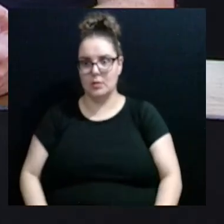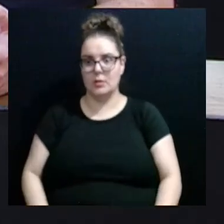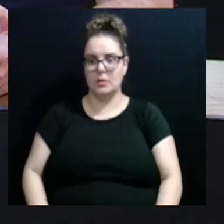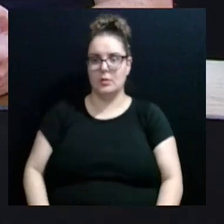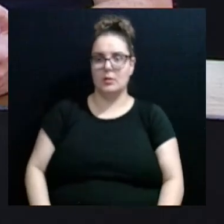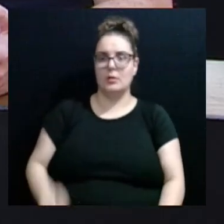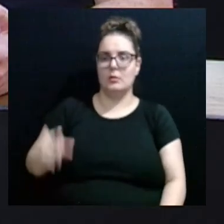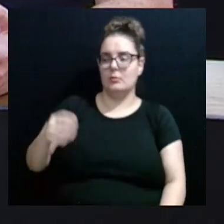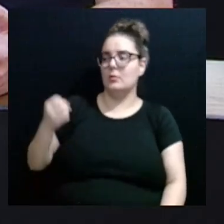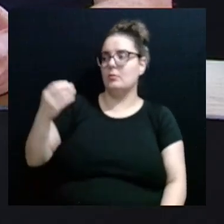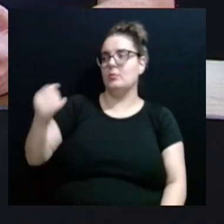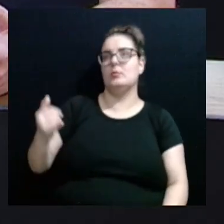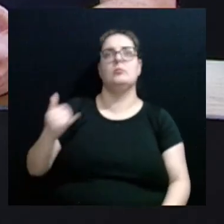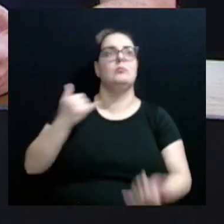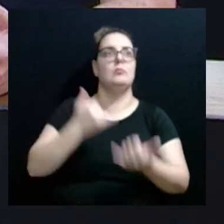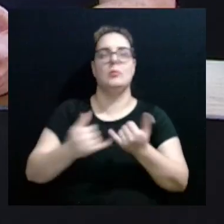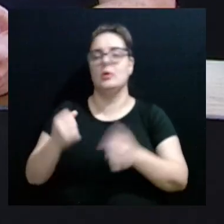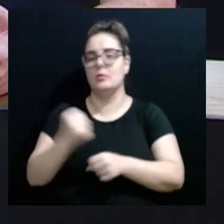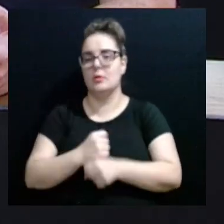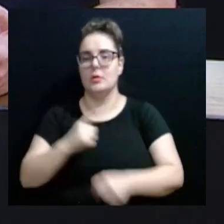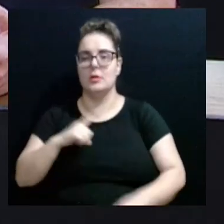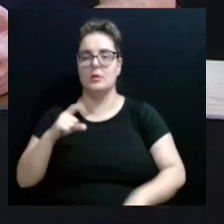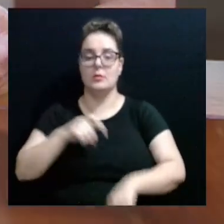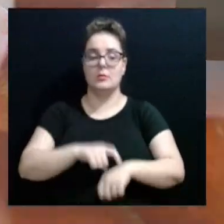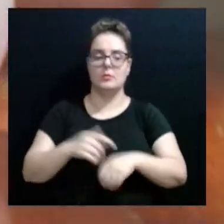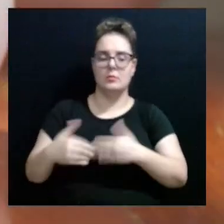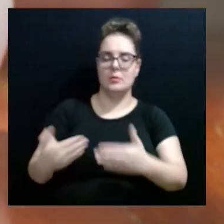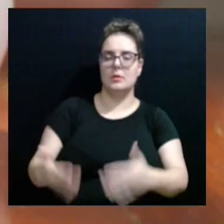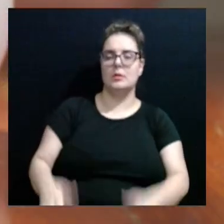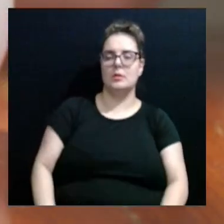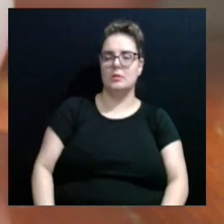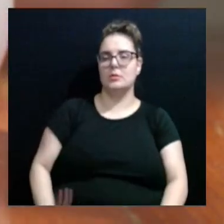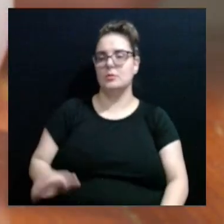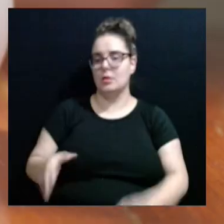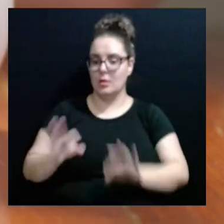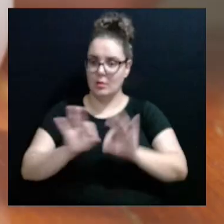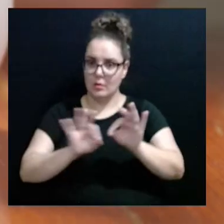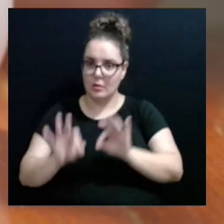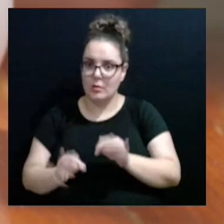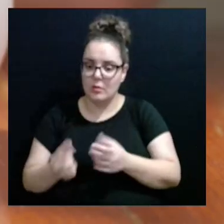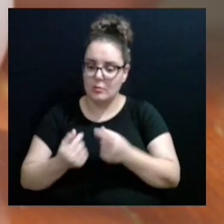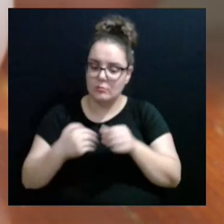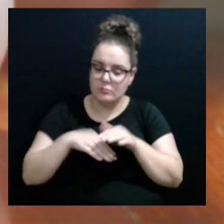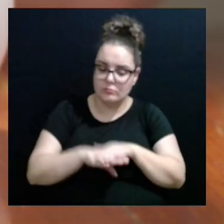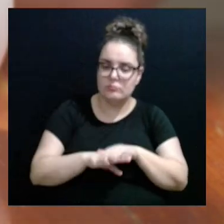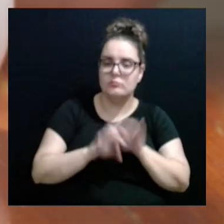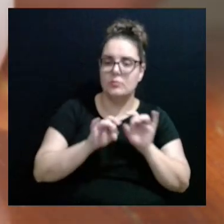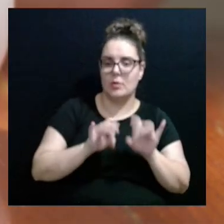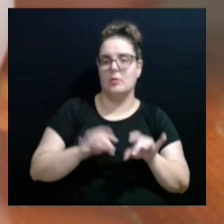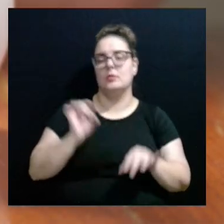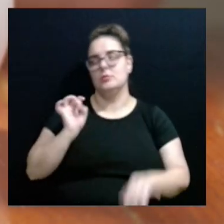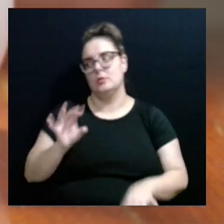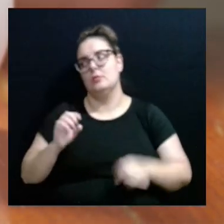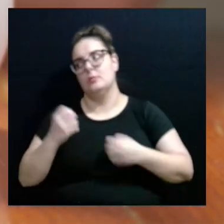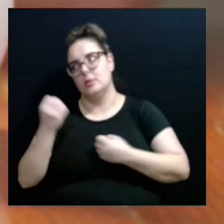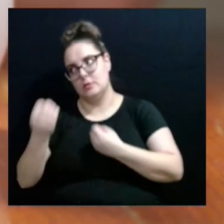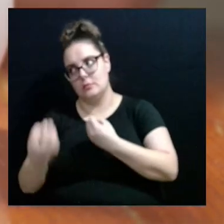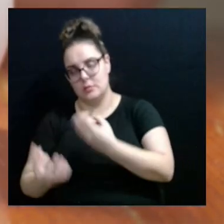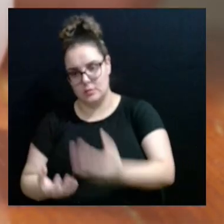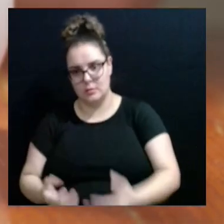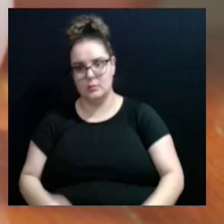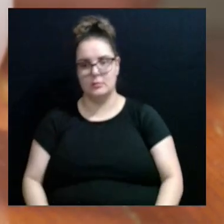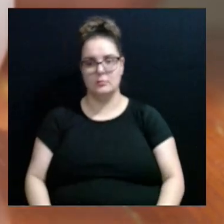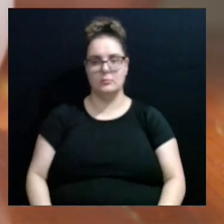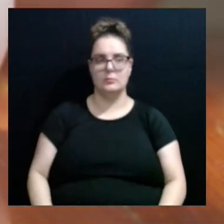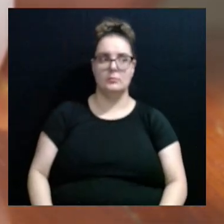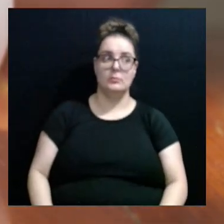ano, ainda tem um tempo até lá, já começar a guardar um dinheirinho específico só para essa viagem, é interessante? É